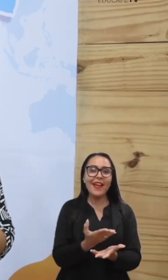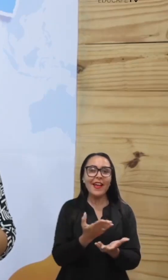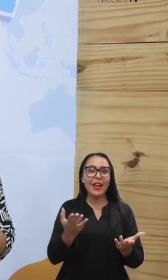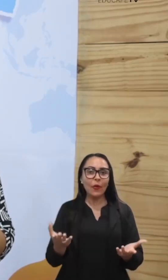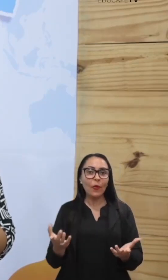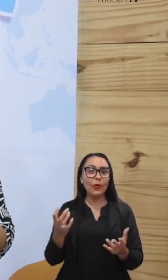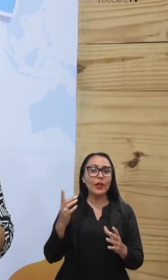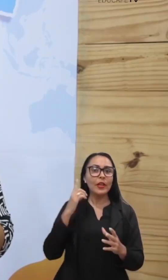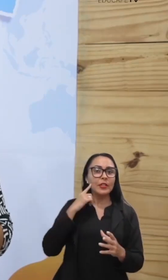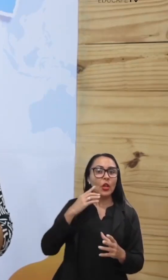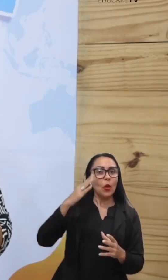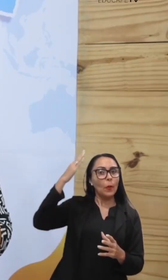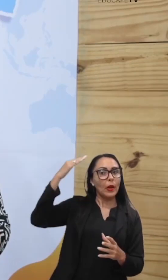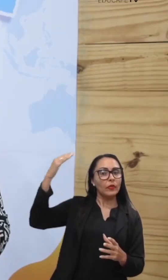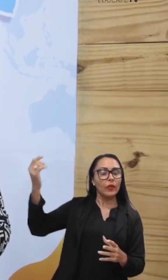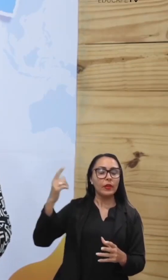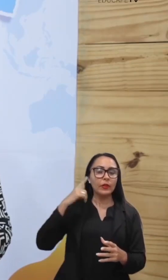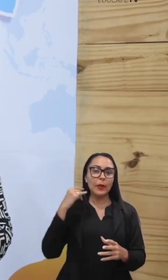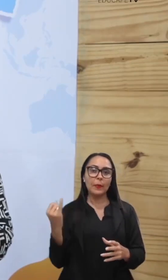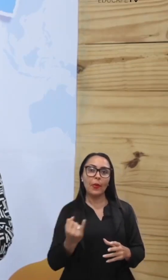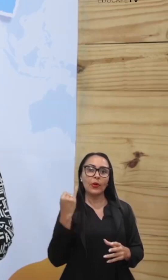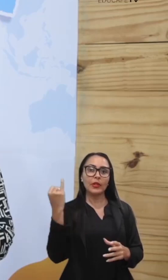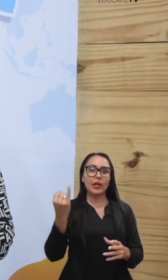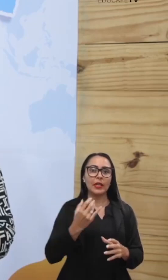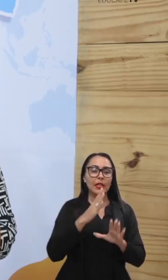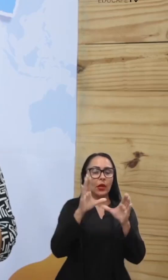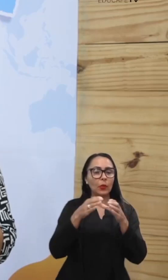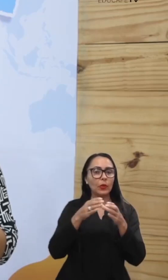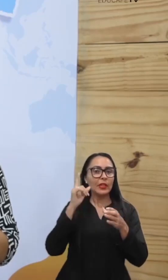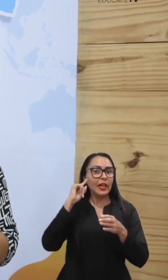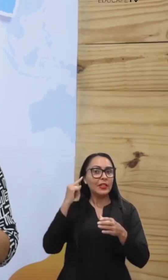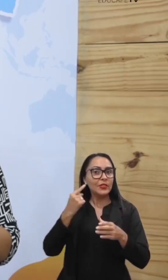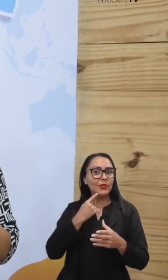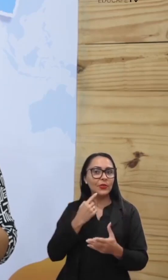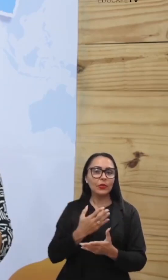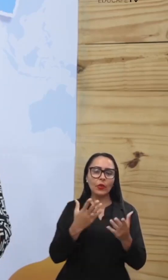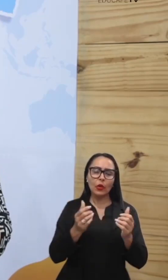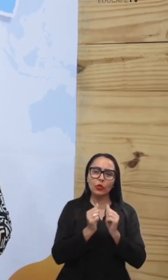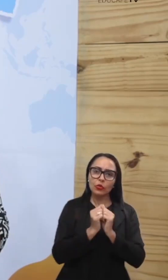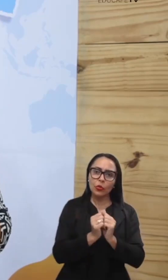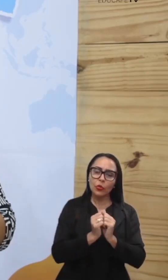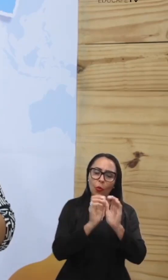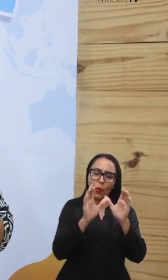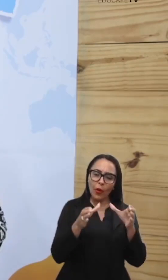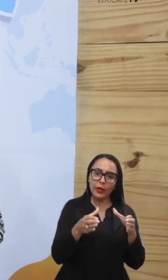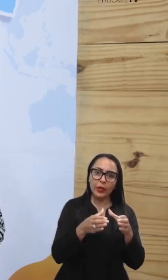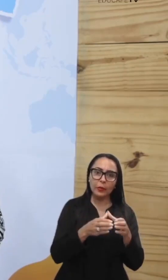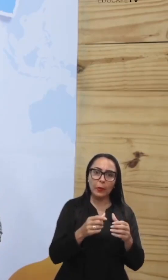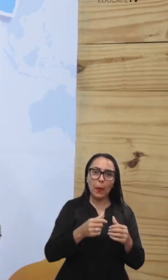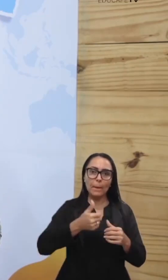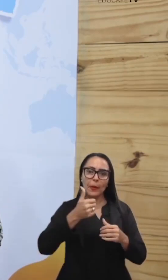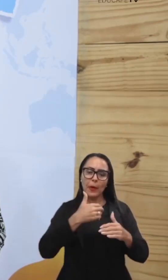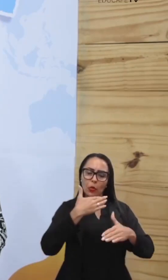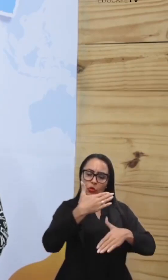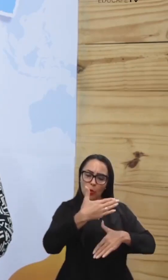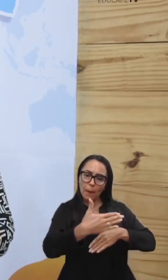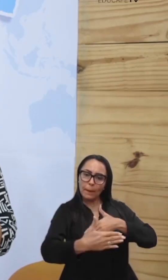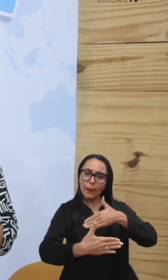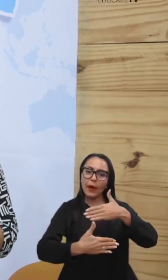comunidade surda como precursor desse sistema de escrita. Stokely, juntamente com sua equipe, deu os primeiros passos